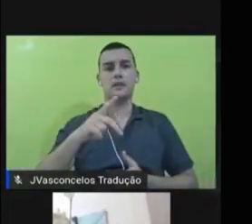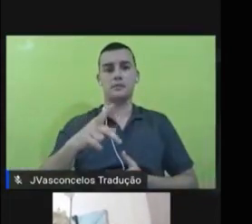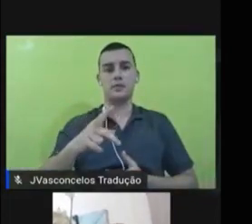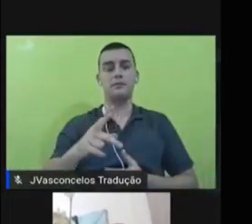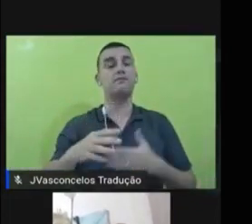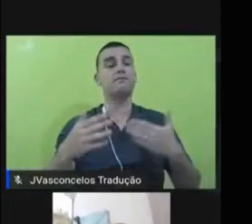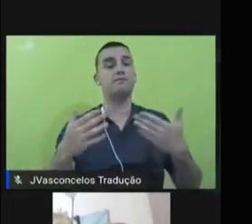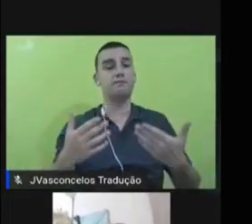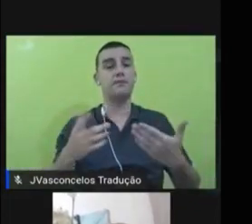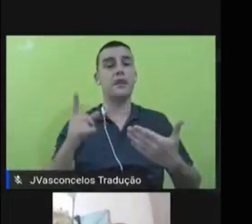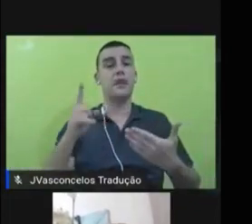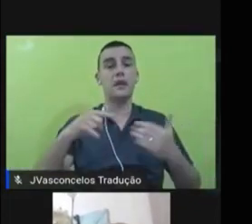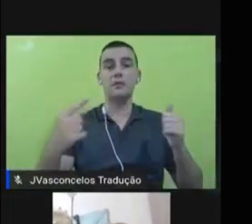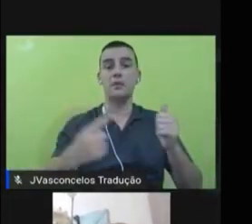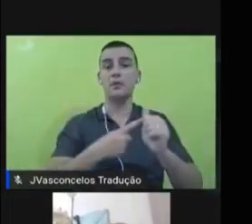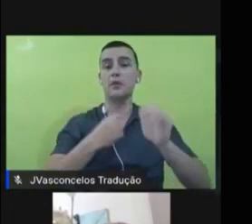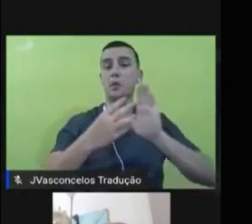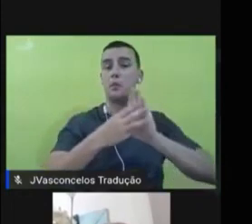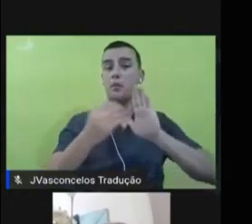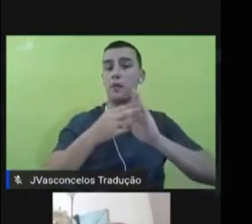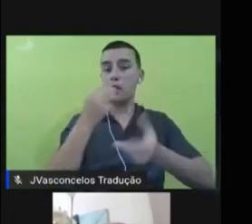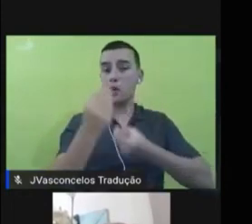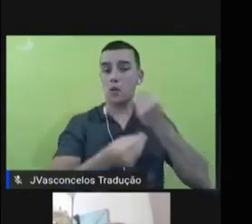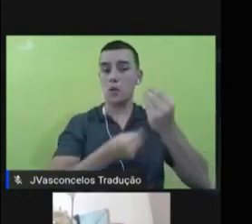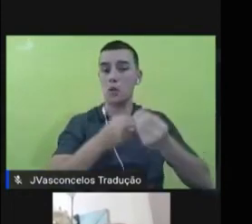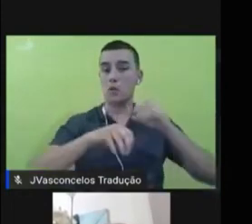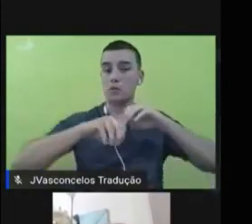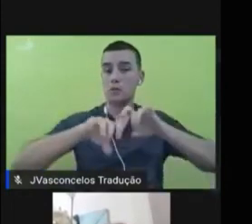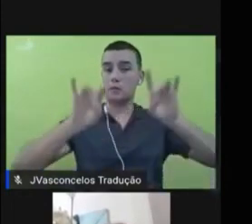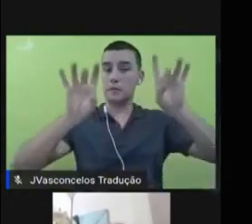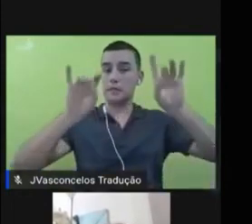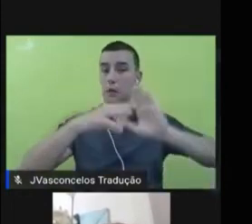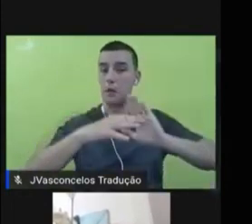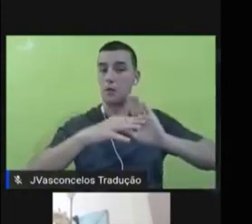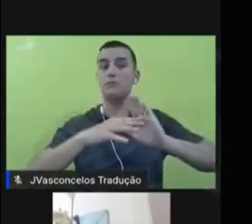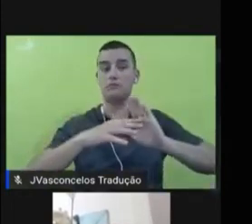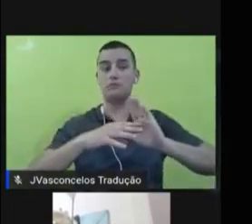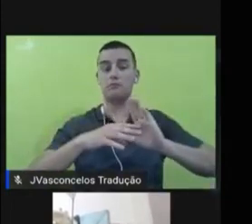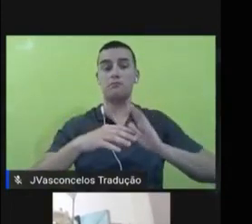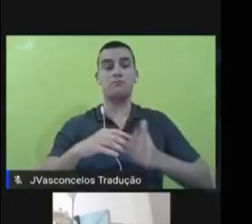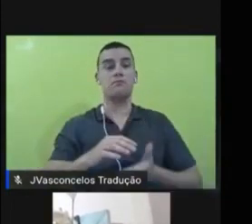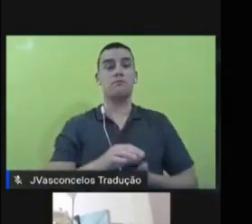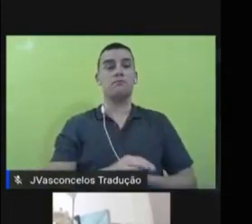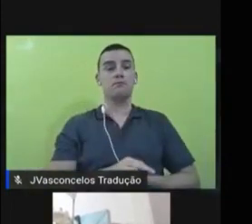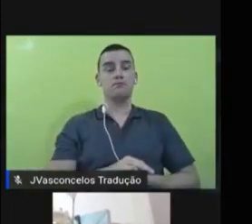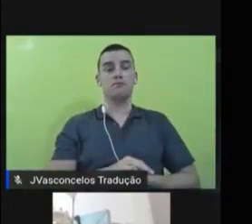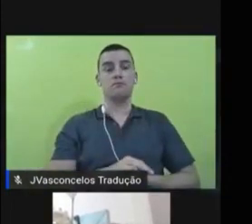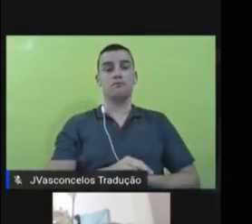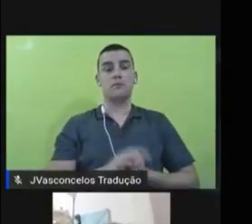modelo, estrutura de educação especial brasileira, que veio